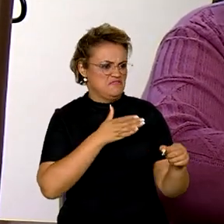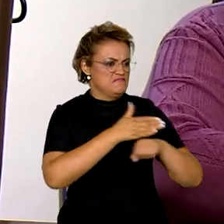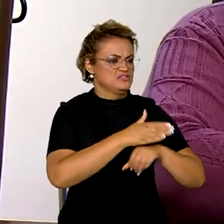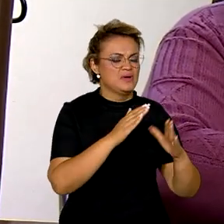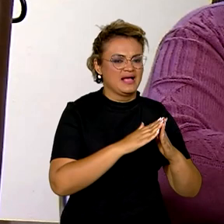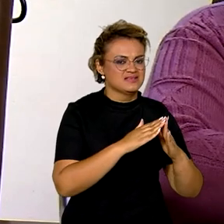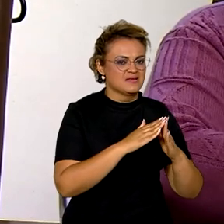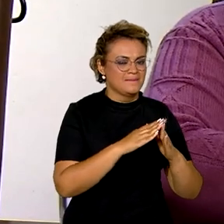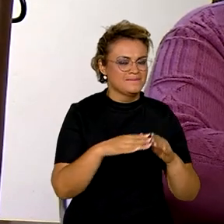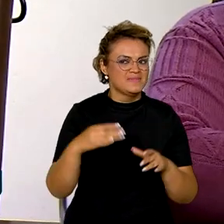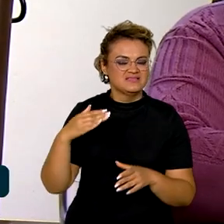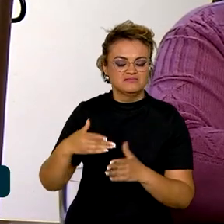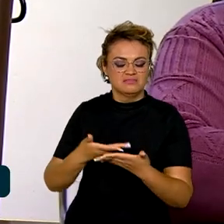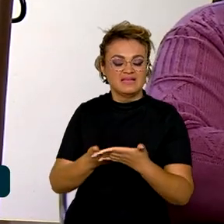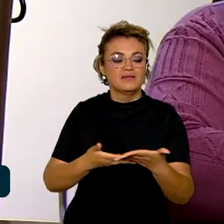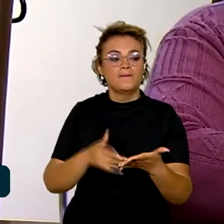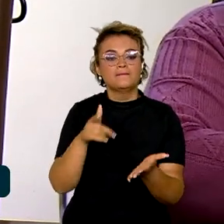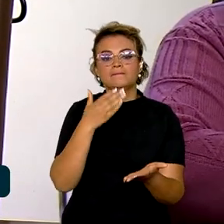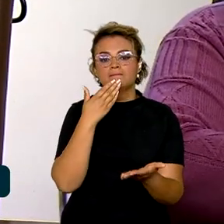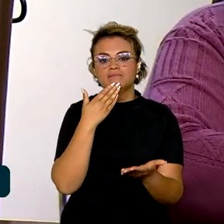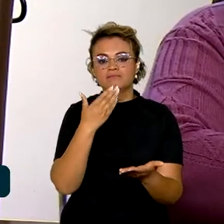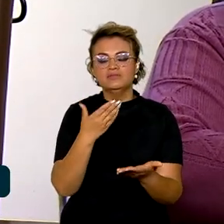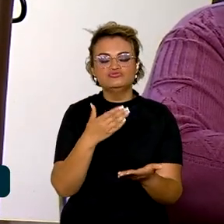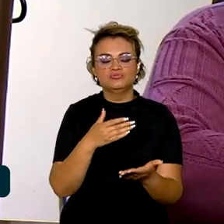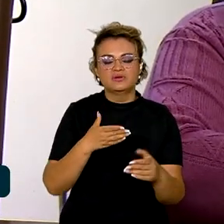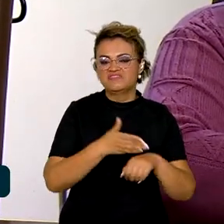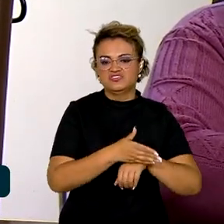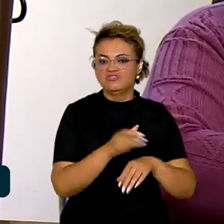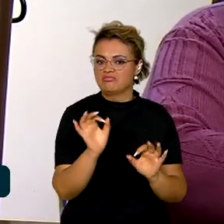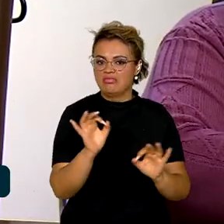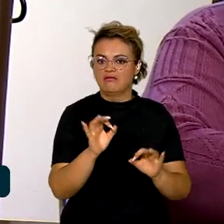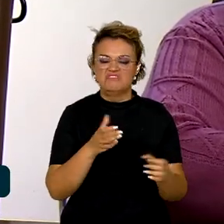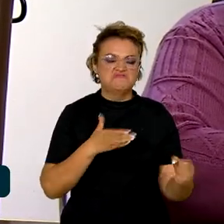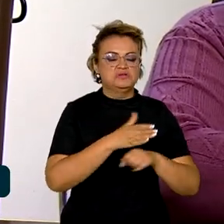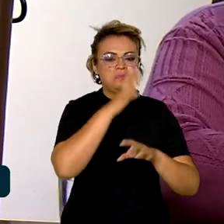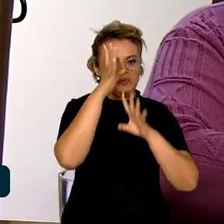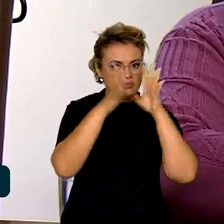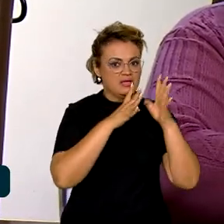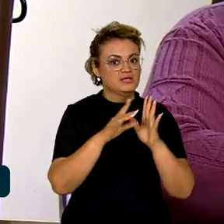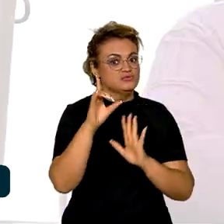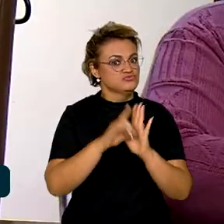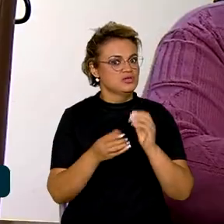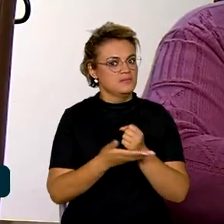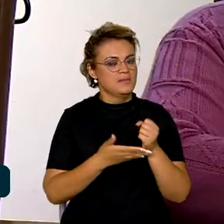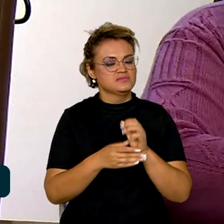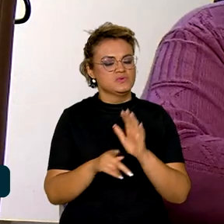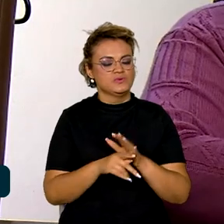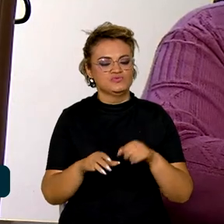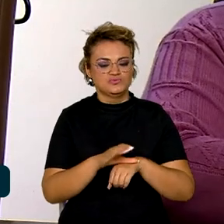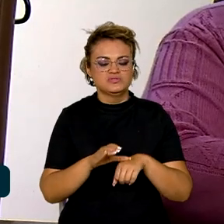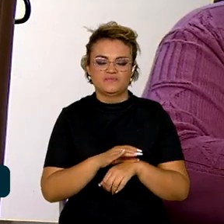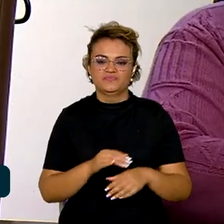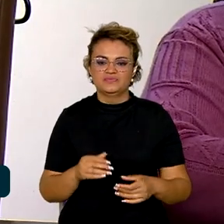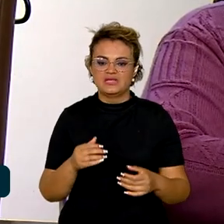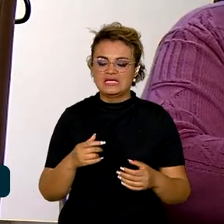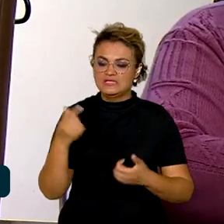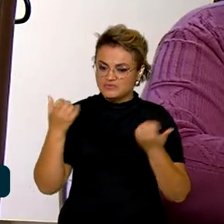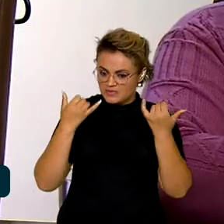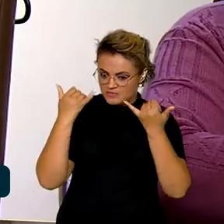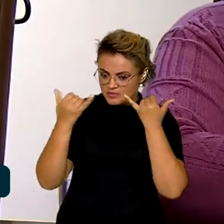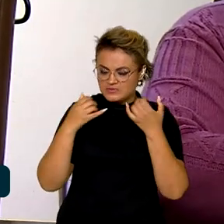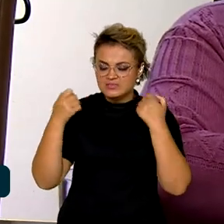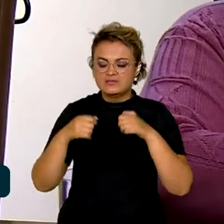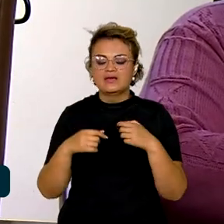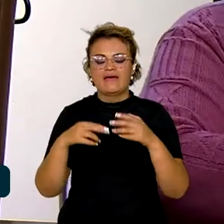que viola claramente uma regra constitucional, um direito fundamental. Esses dados apontam para a necessidade de